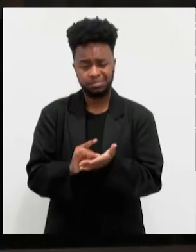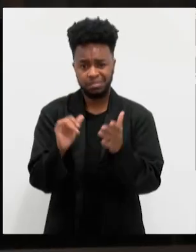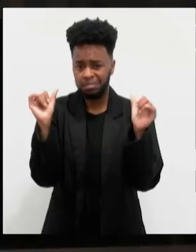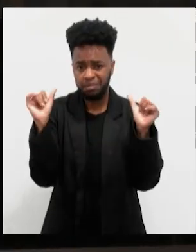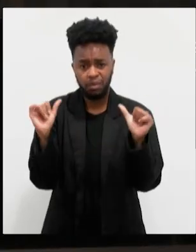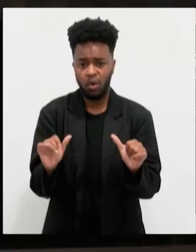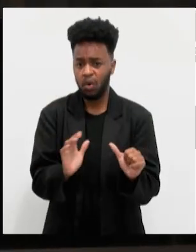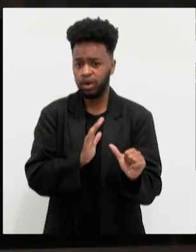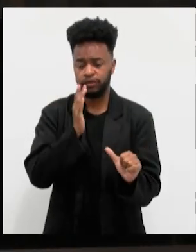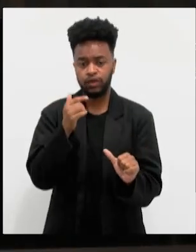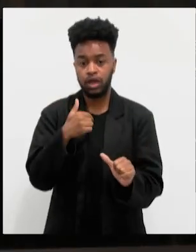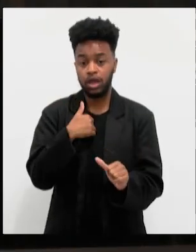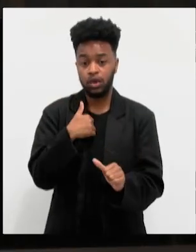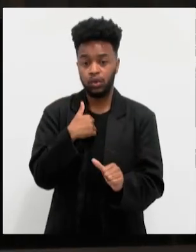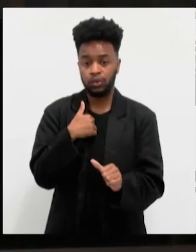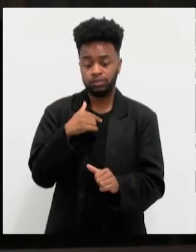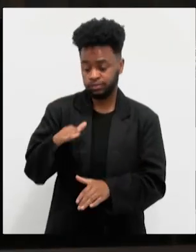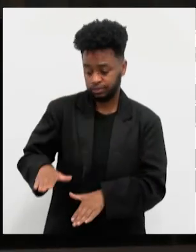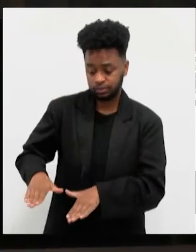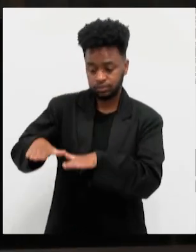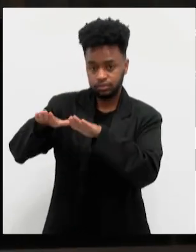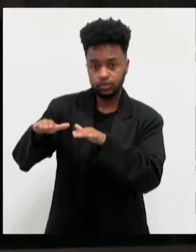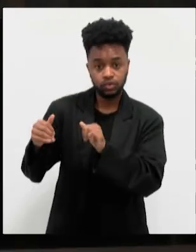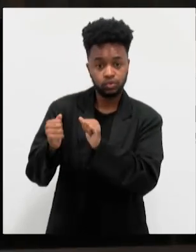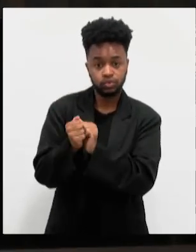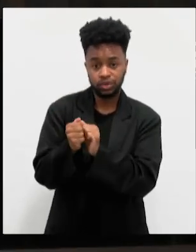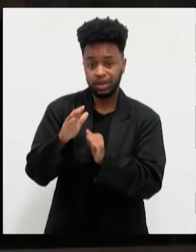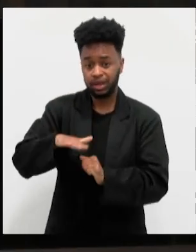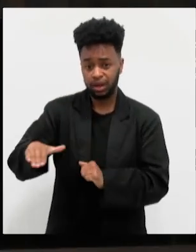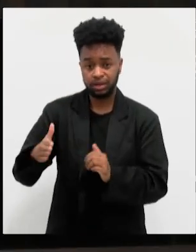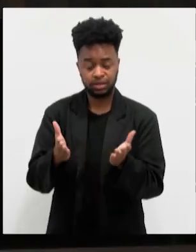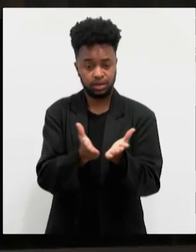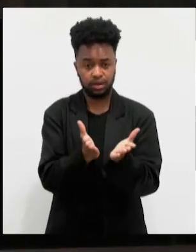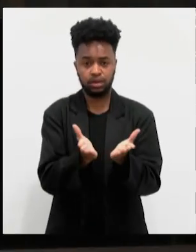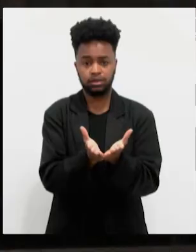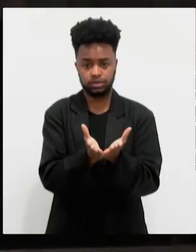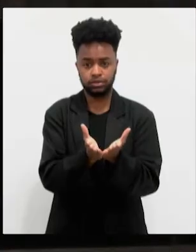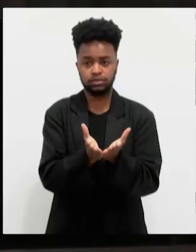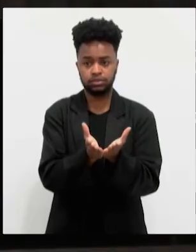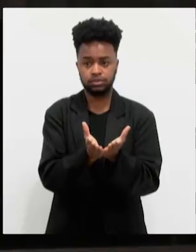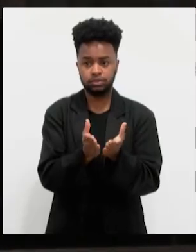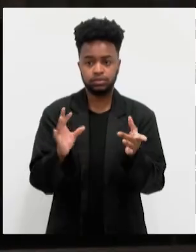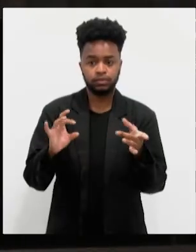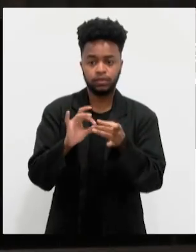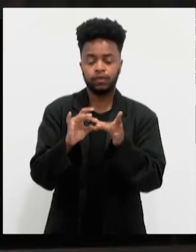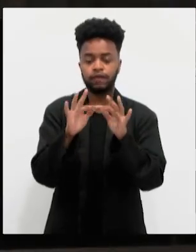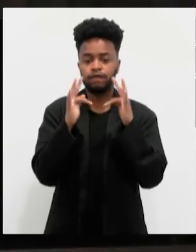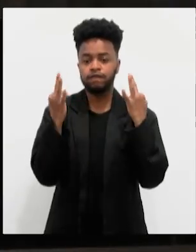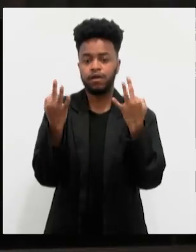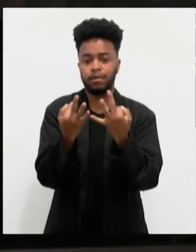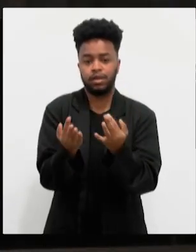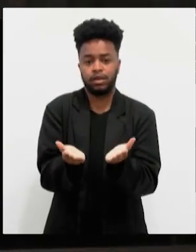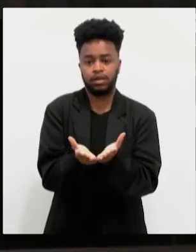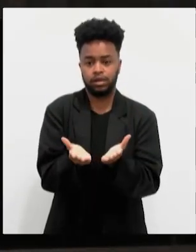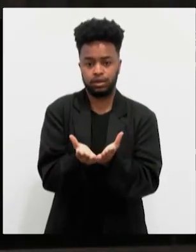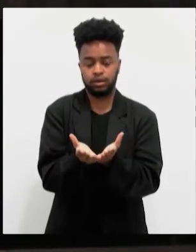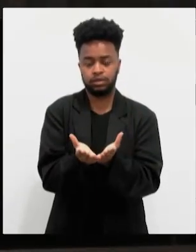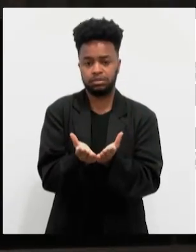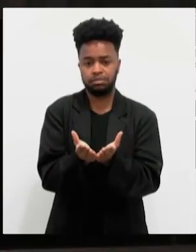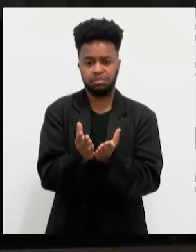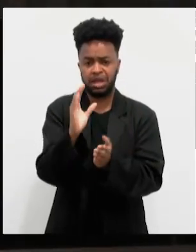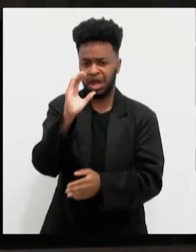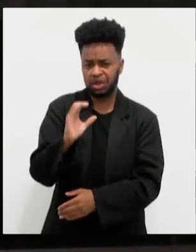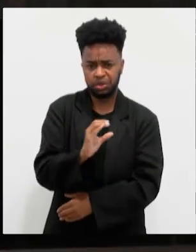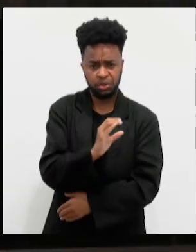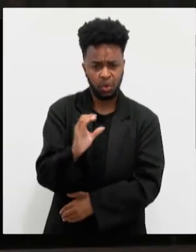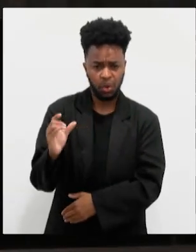horroroso. Eu fui criado, jogava bola com crianças evangélicas, de famílias evangélicas, católicas.